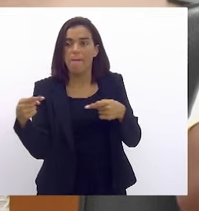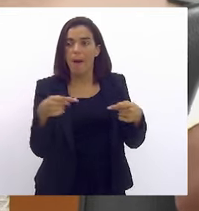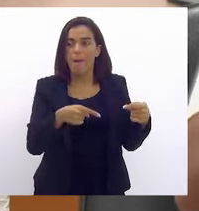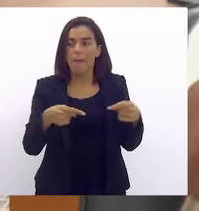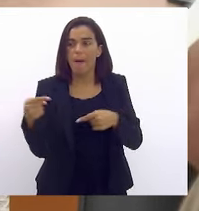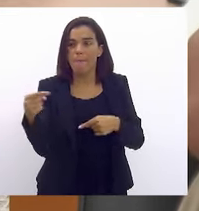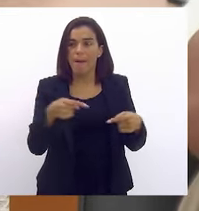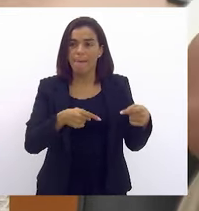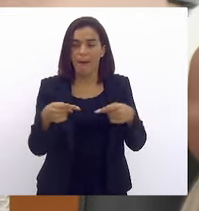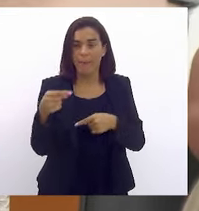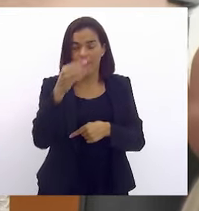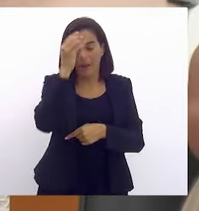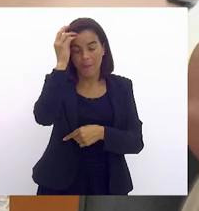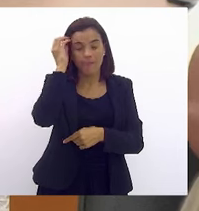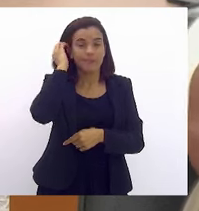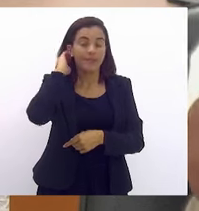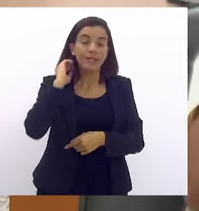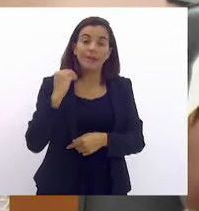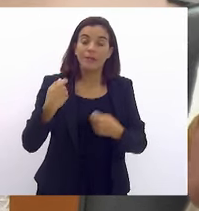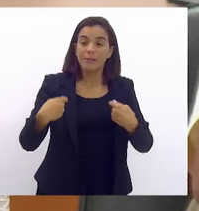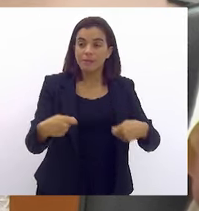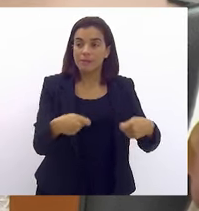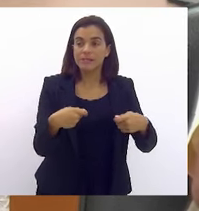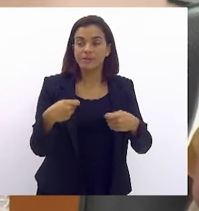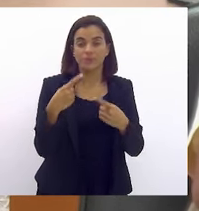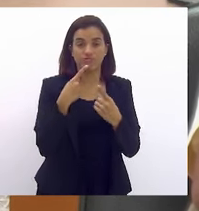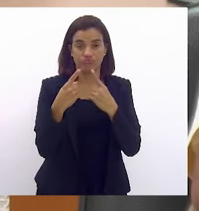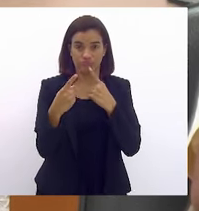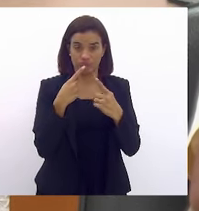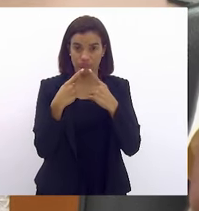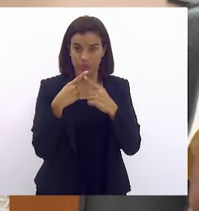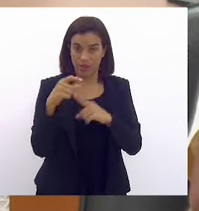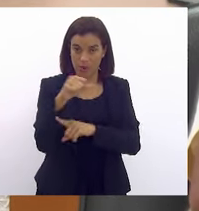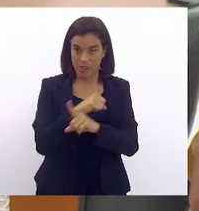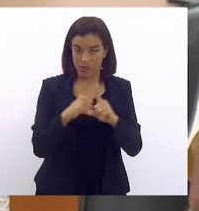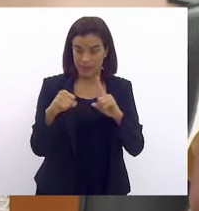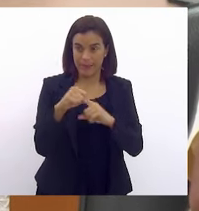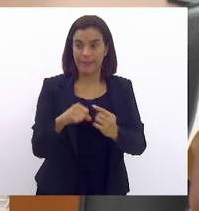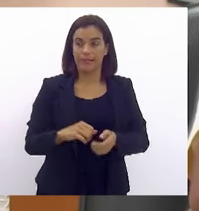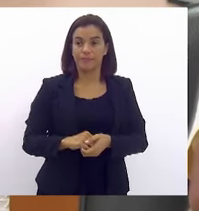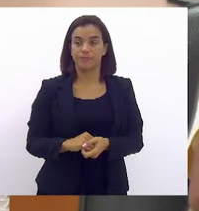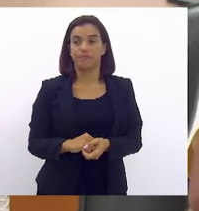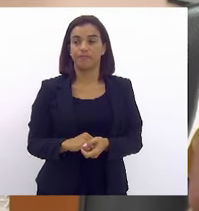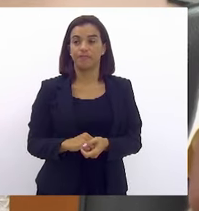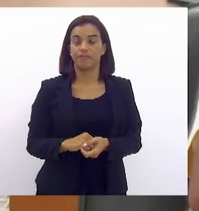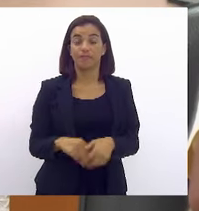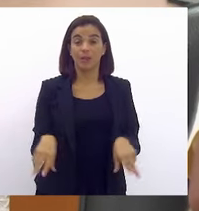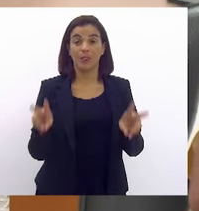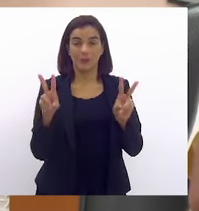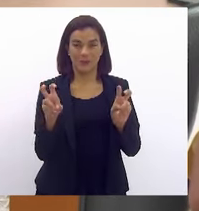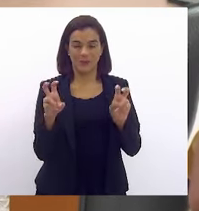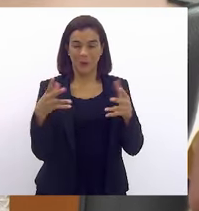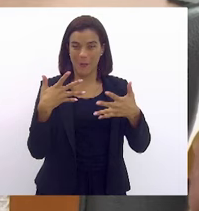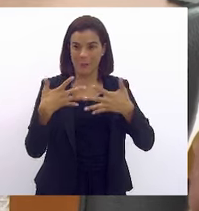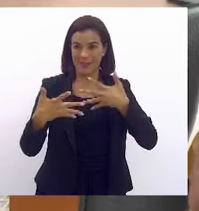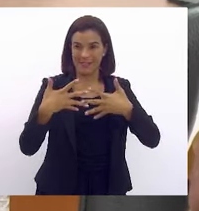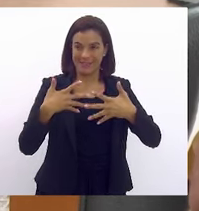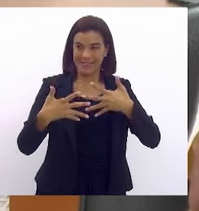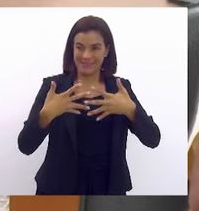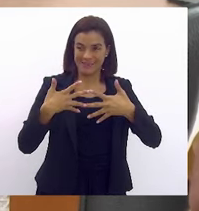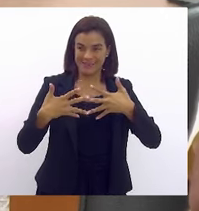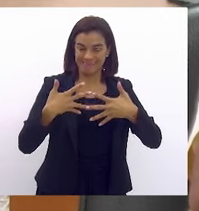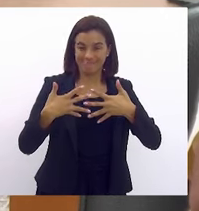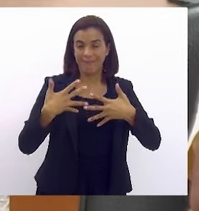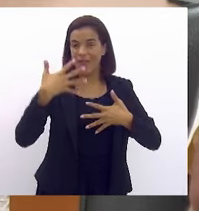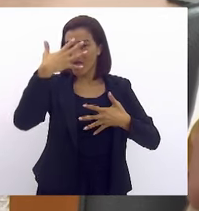requer, fundamentalmente, um diálogo com a sociedade civil. Em relação à questão da transparência, eu entendo